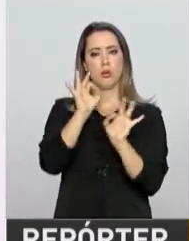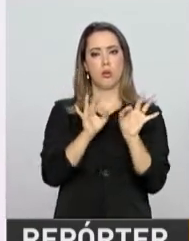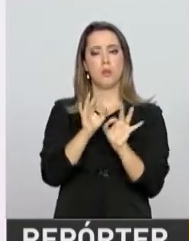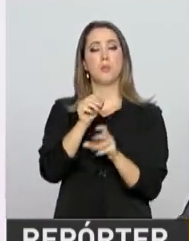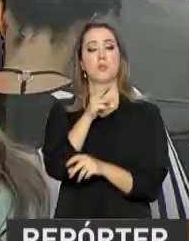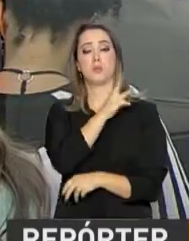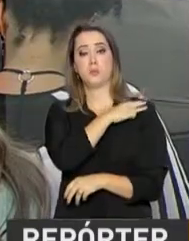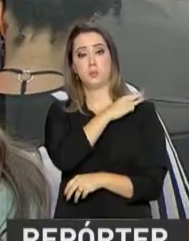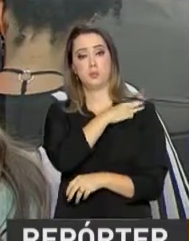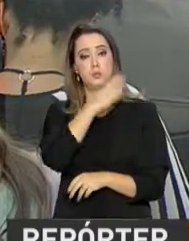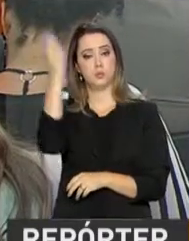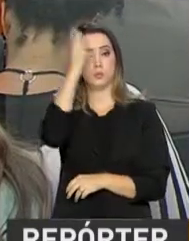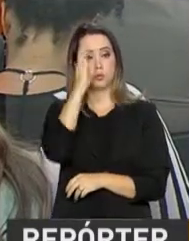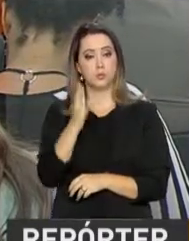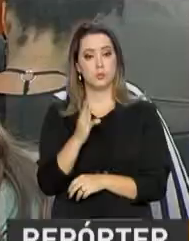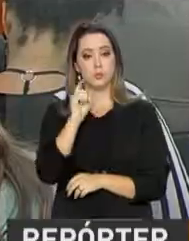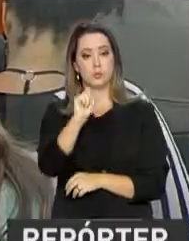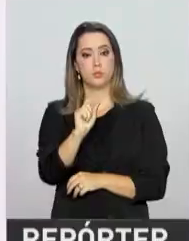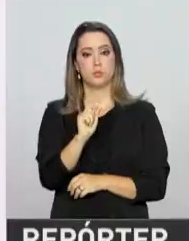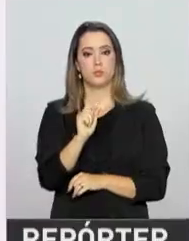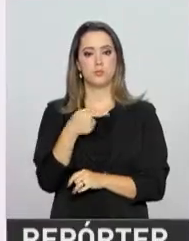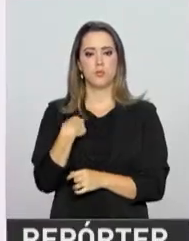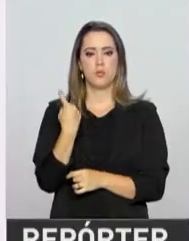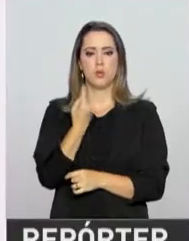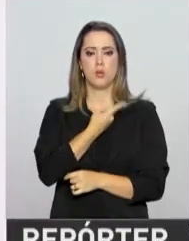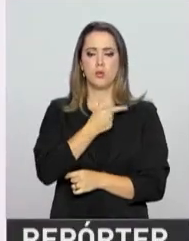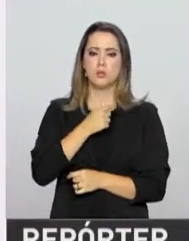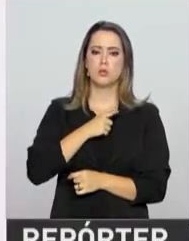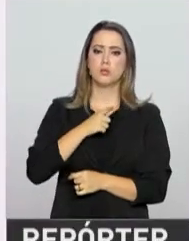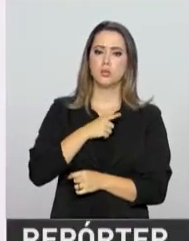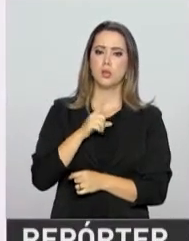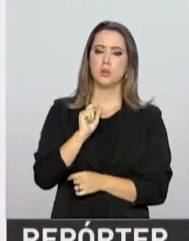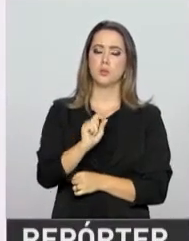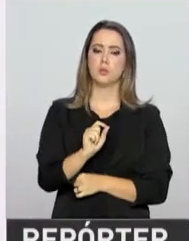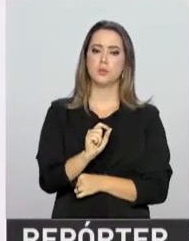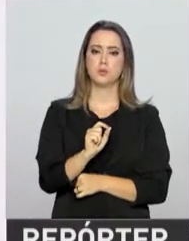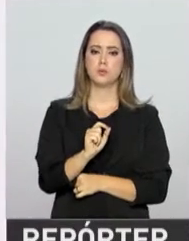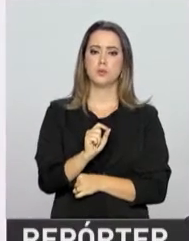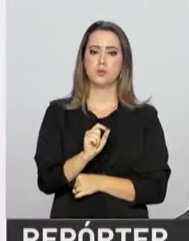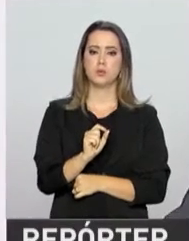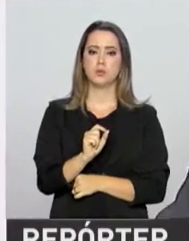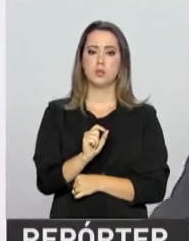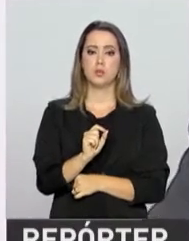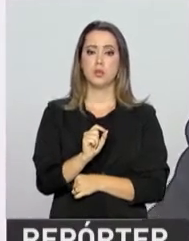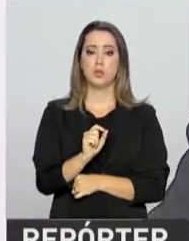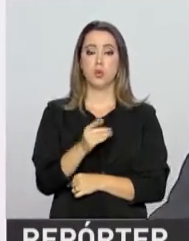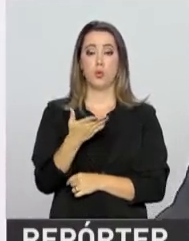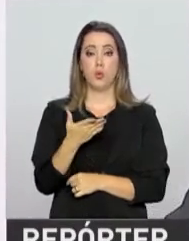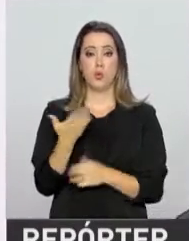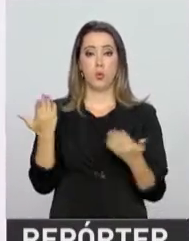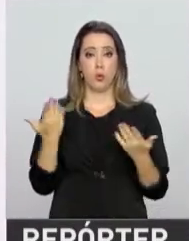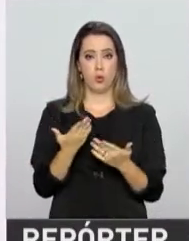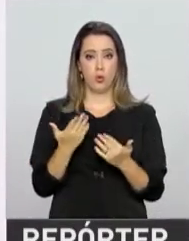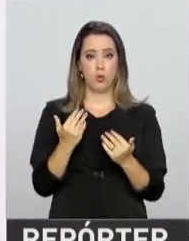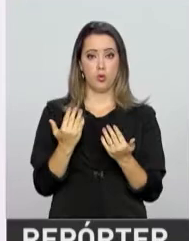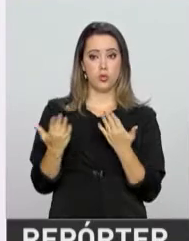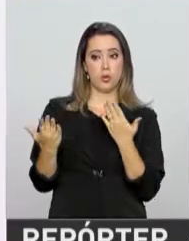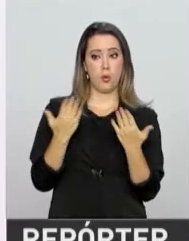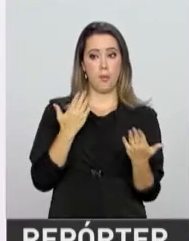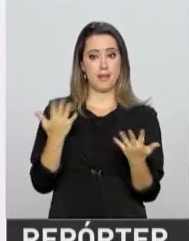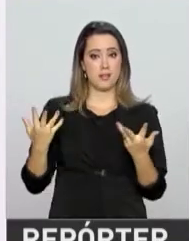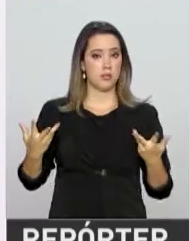ensino médio brasileiro fazendo com que o nível médio da educação o nosso país